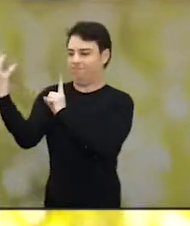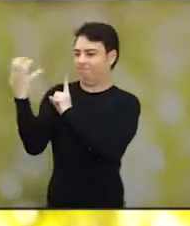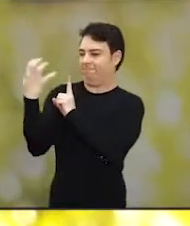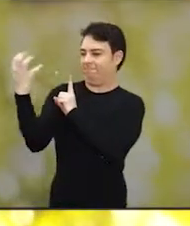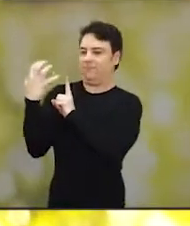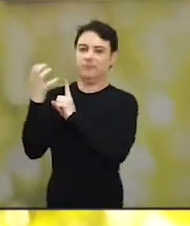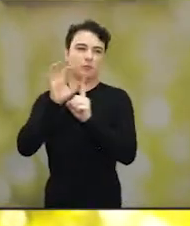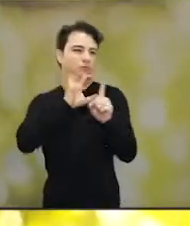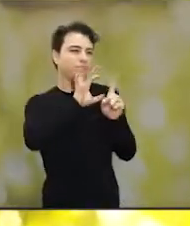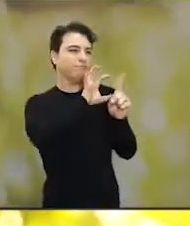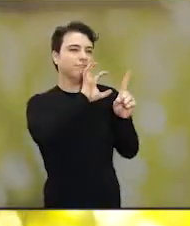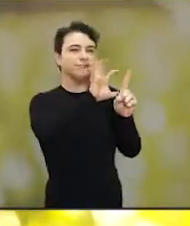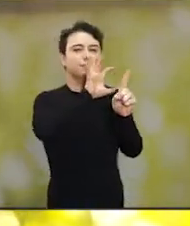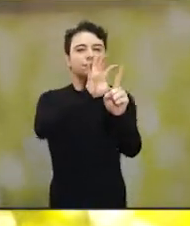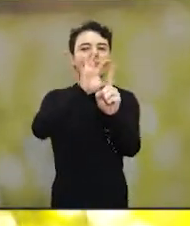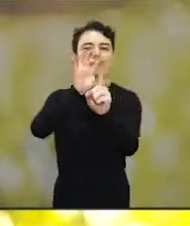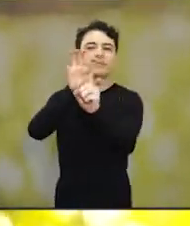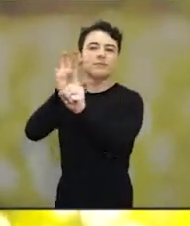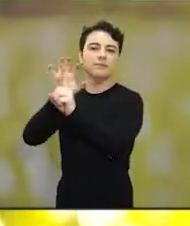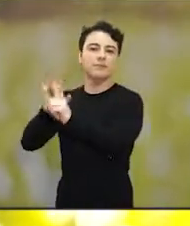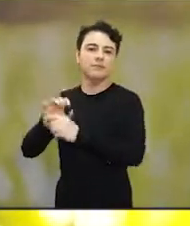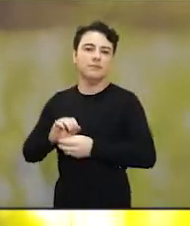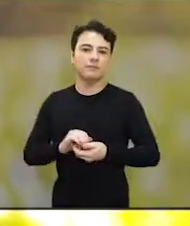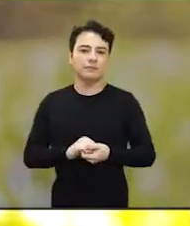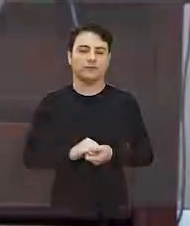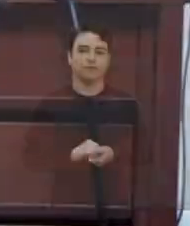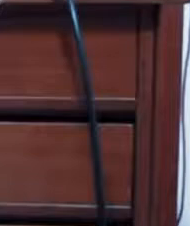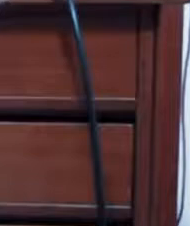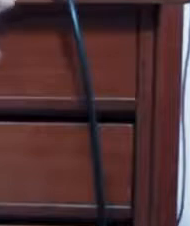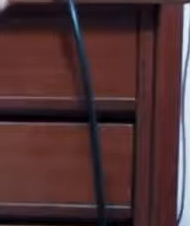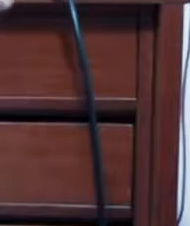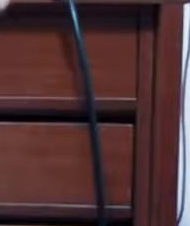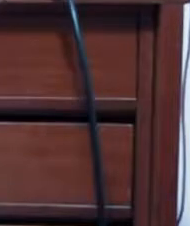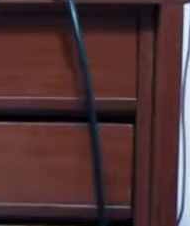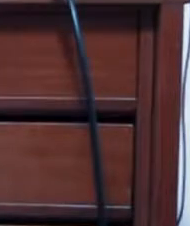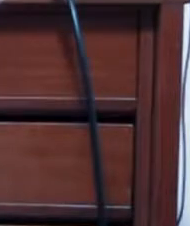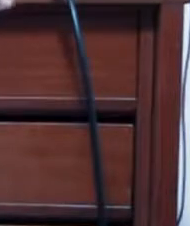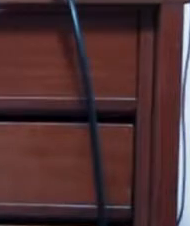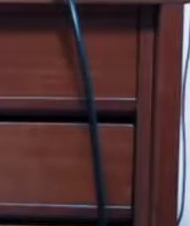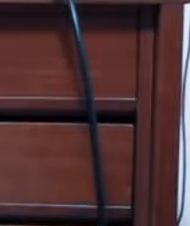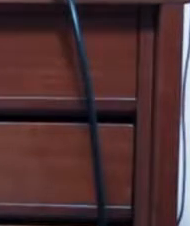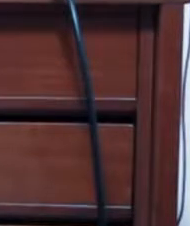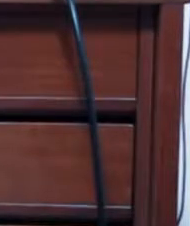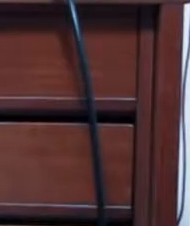começaram sendo influenciados por essa banda.